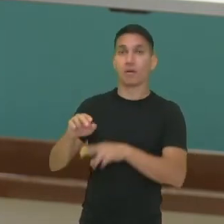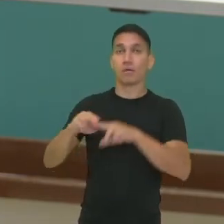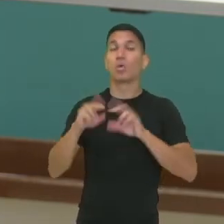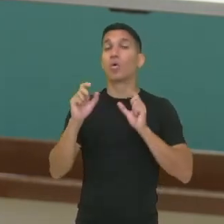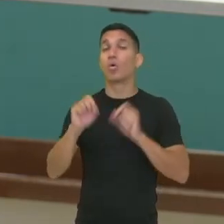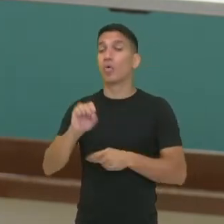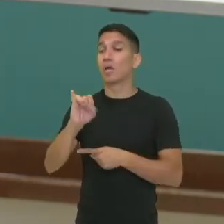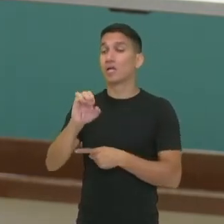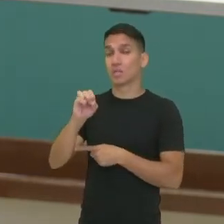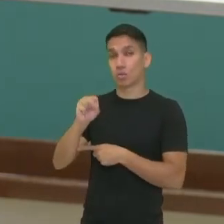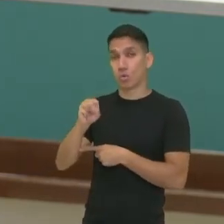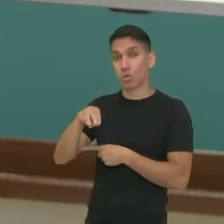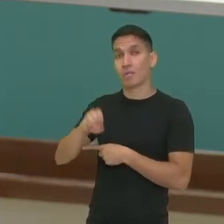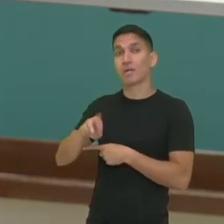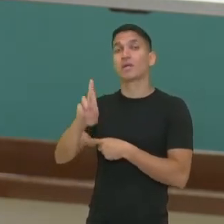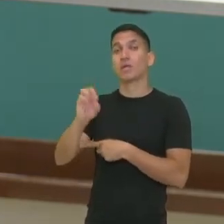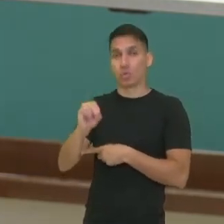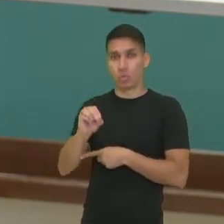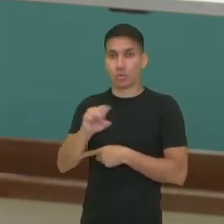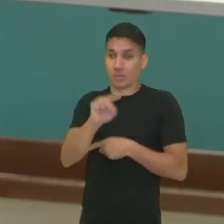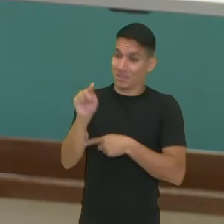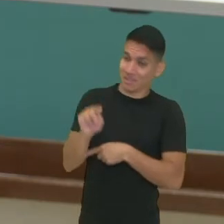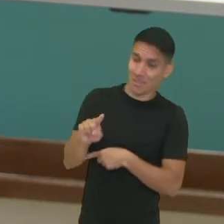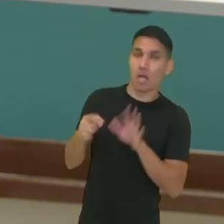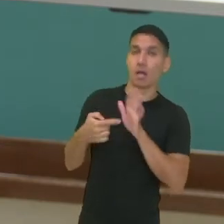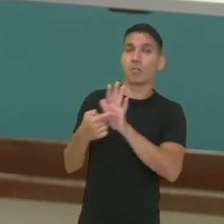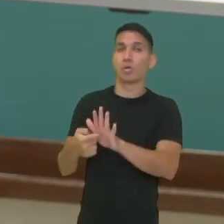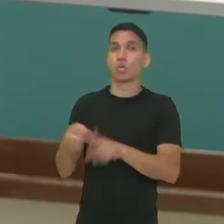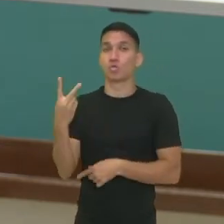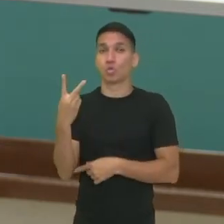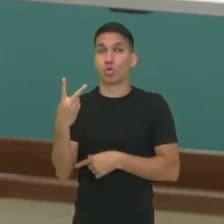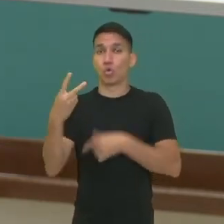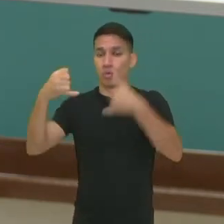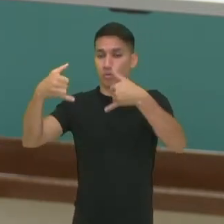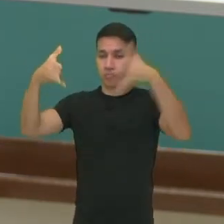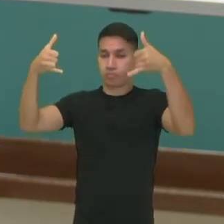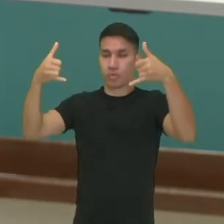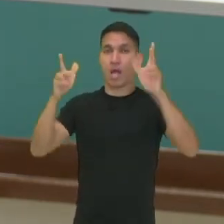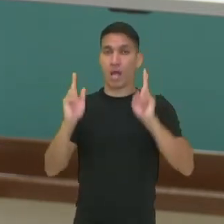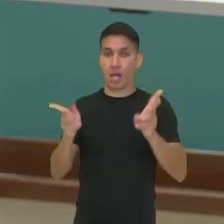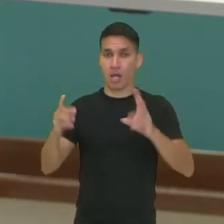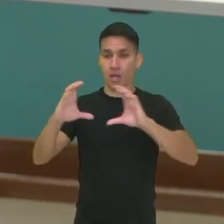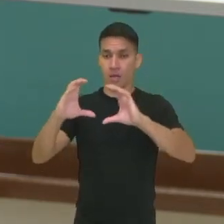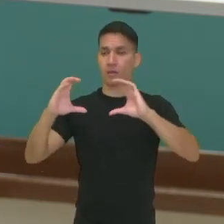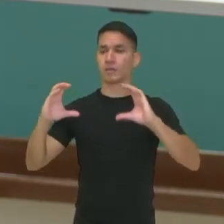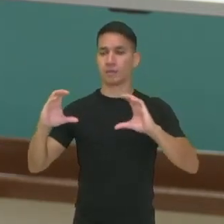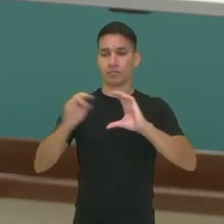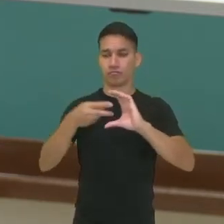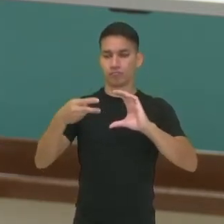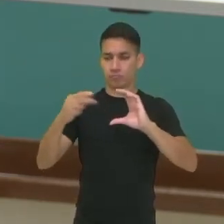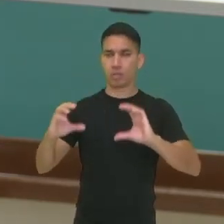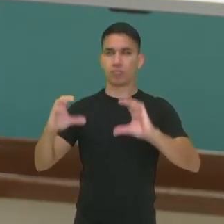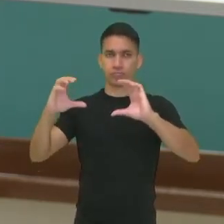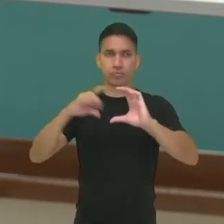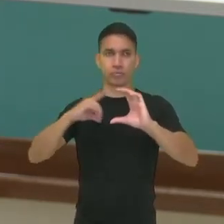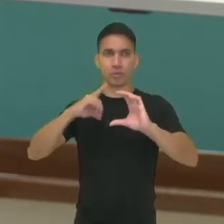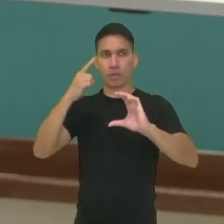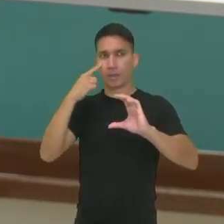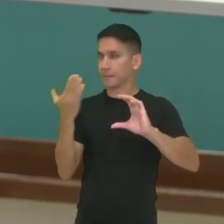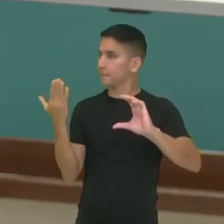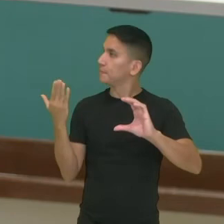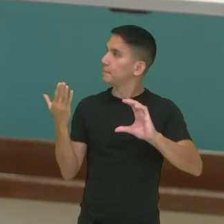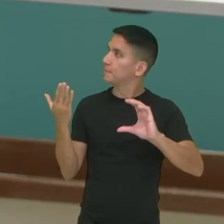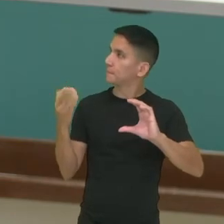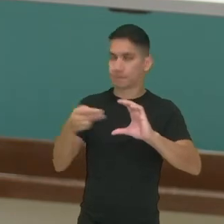é aquele que apresenta dois ligantes de cada carbono da dupla aqui, entre